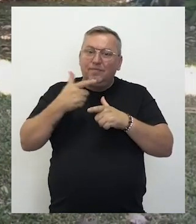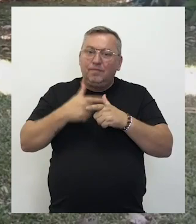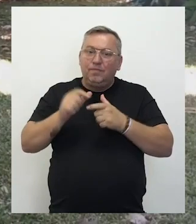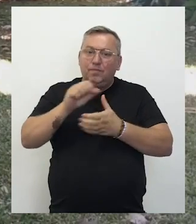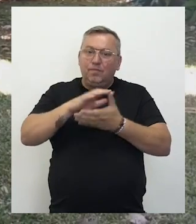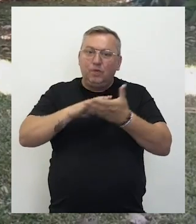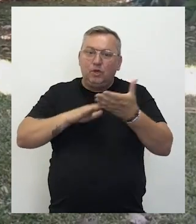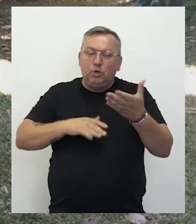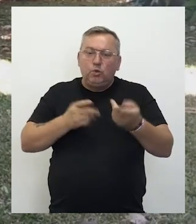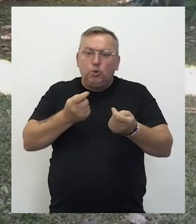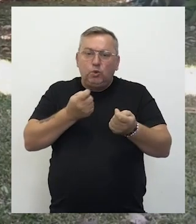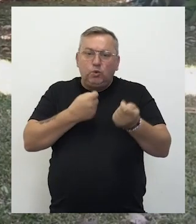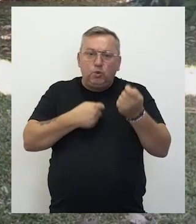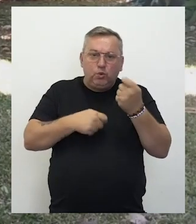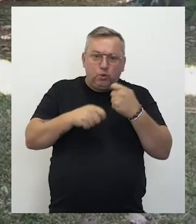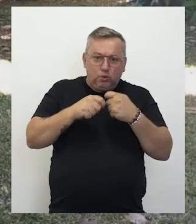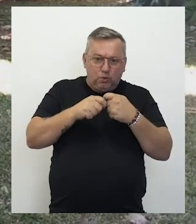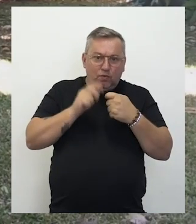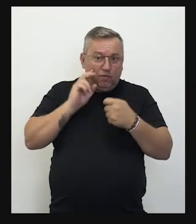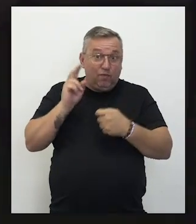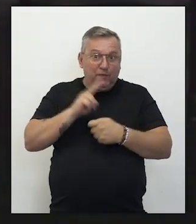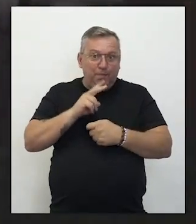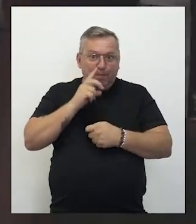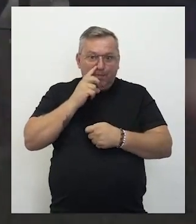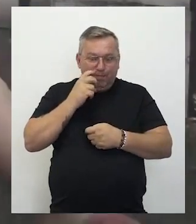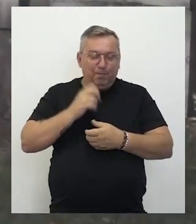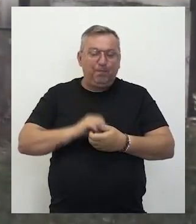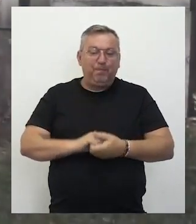atividades econômicas. Vamos lá?